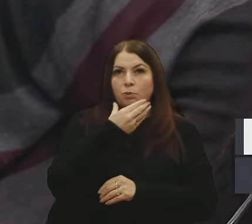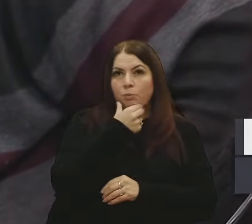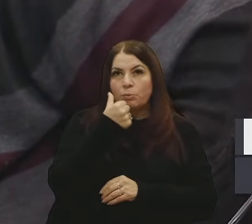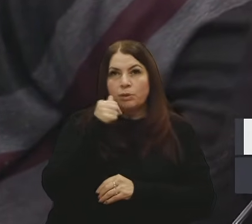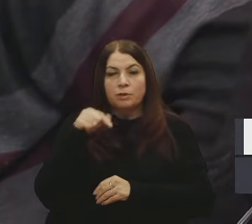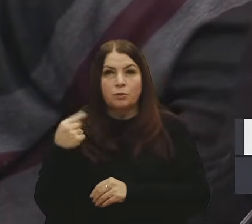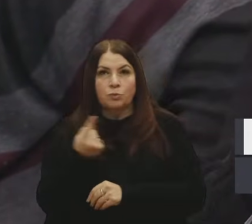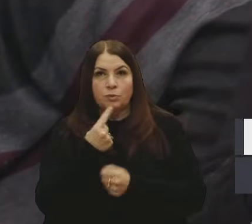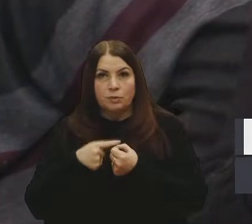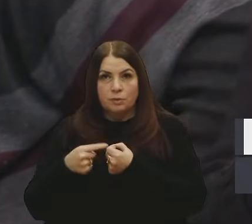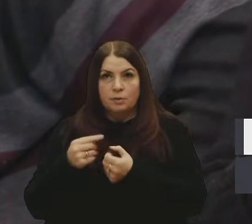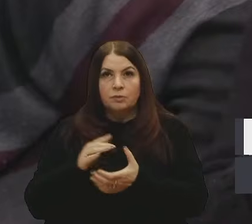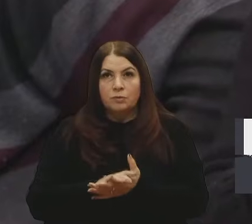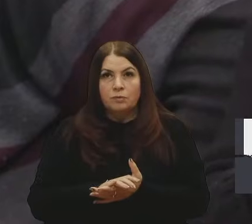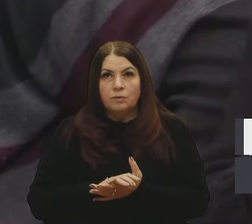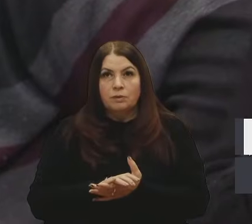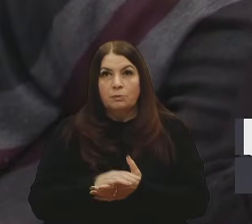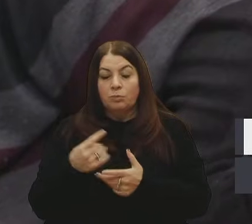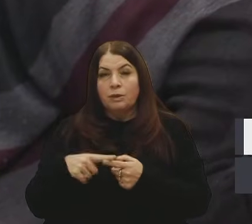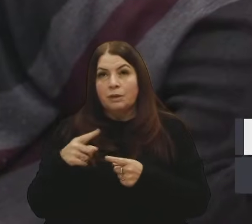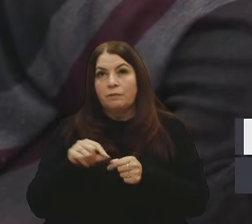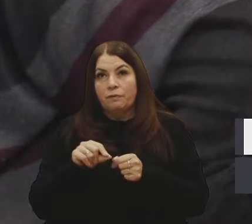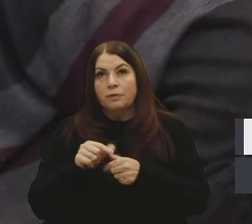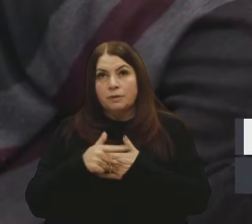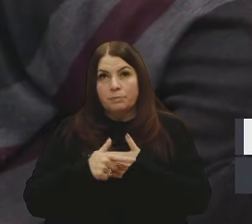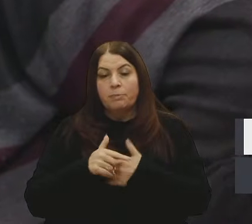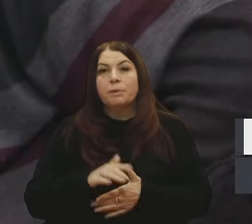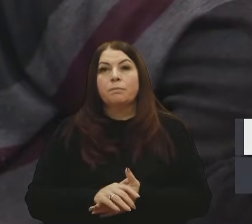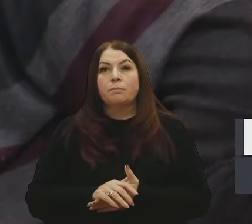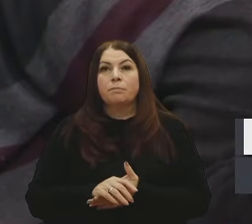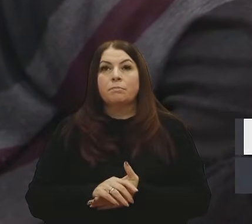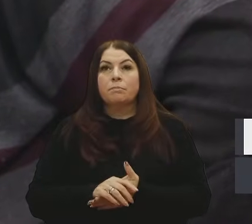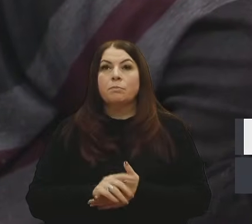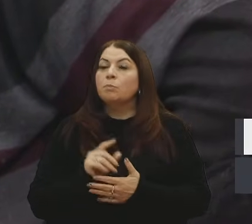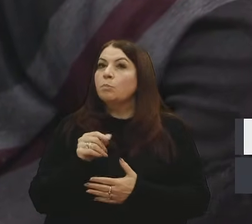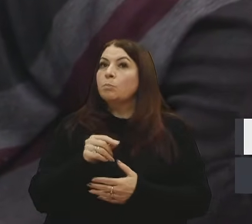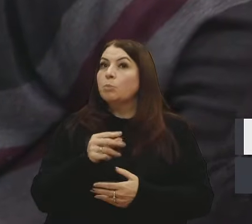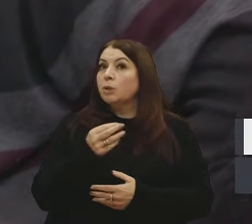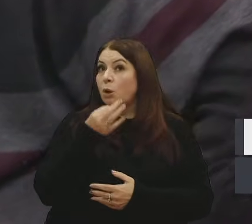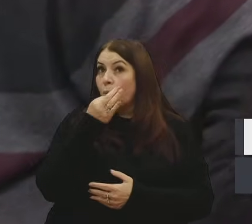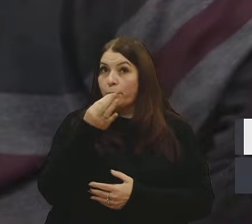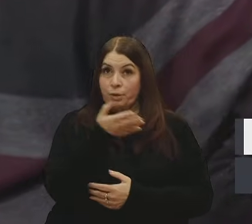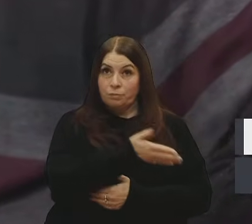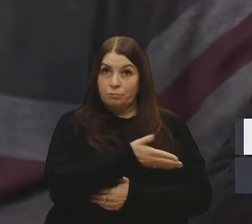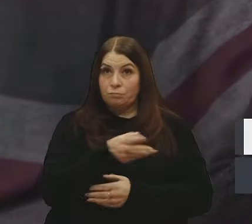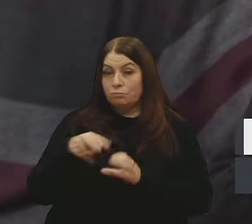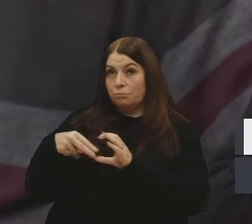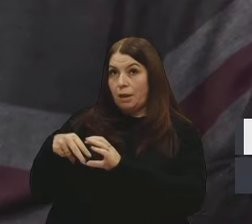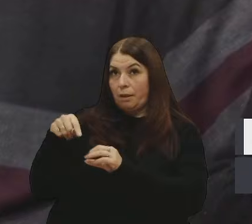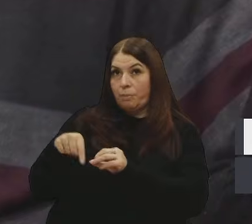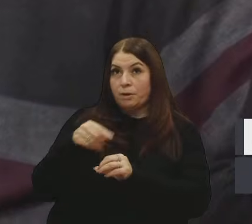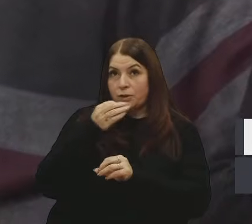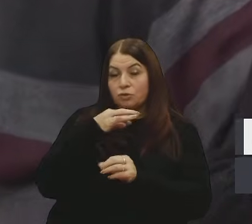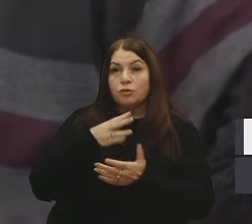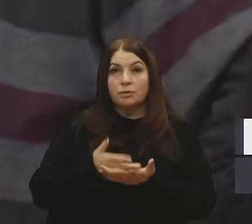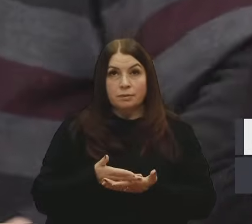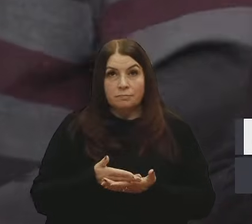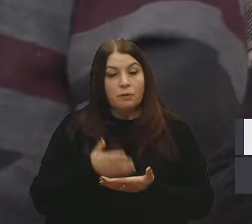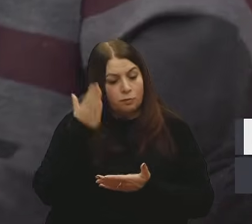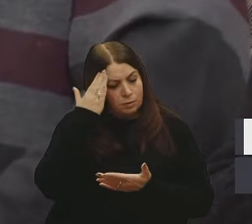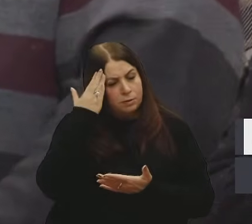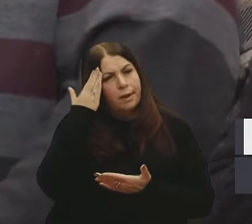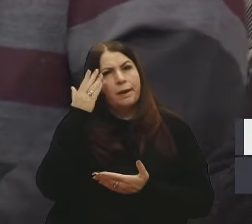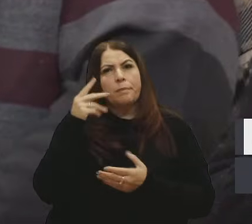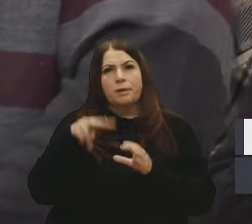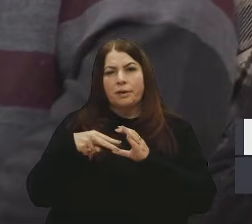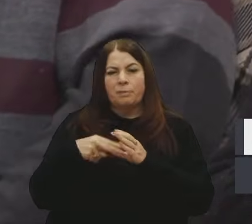cidade, todos, né? Porque a gente tem que fazer esse papel para colocar a posição do Legislativo caxiense em relação a isso. Vocês sabem que aqui na